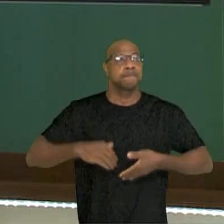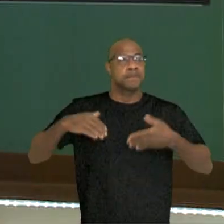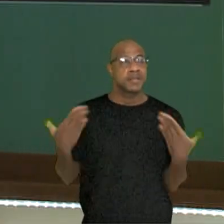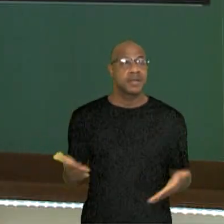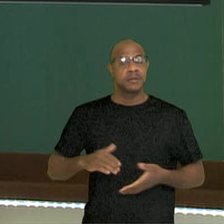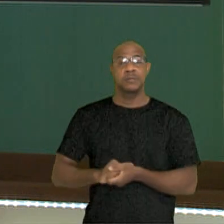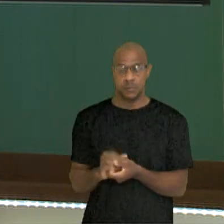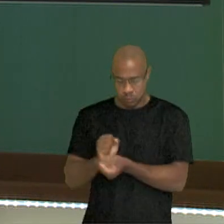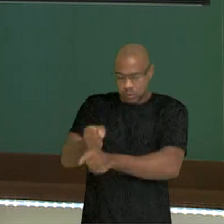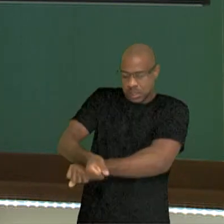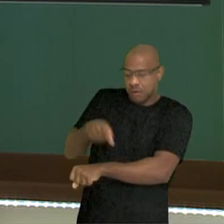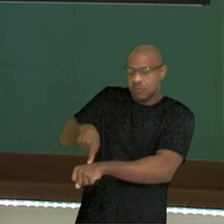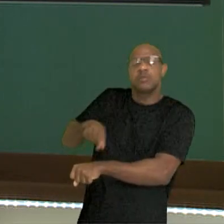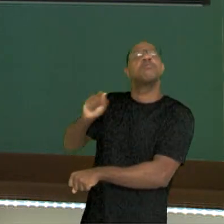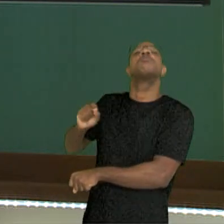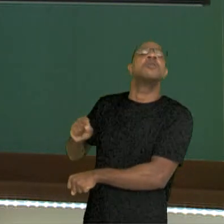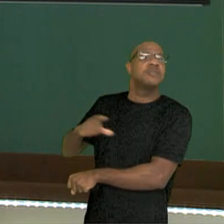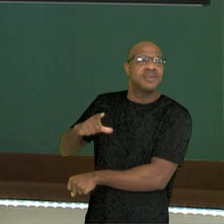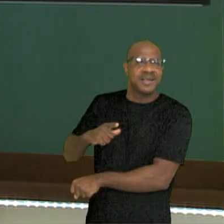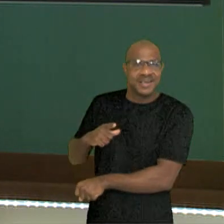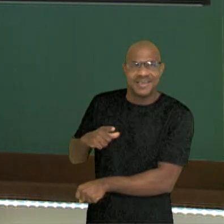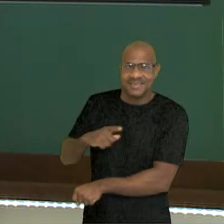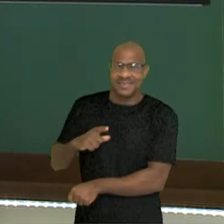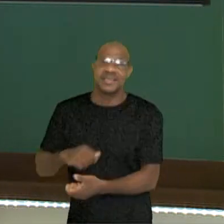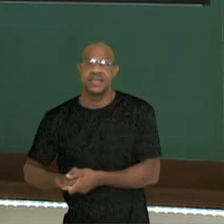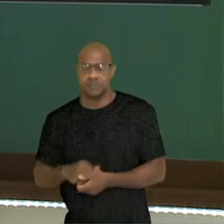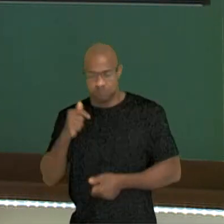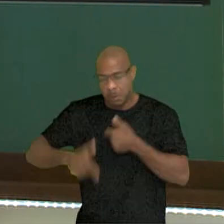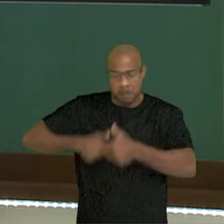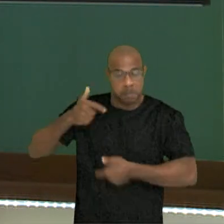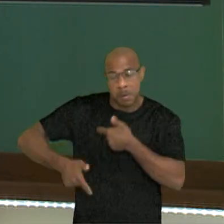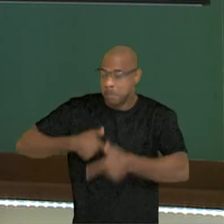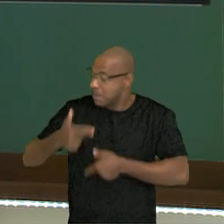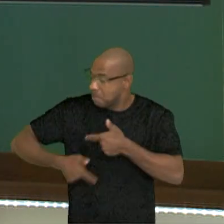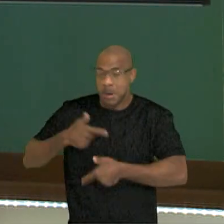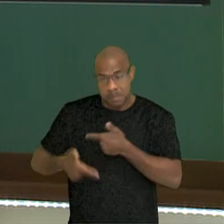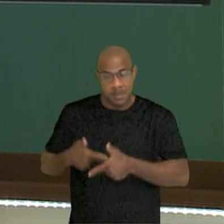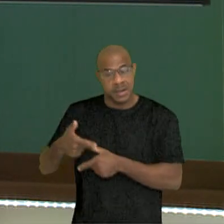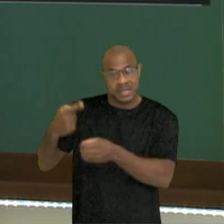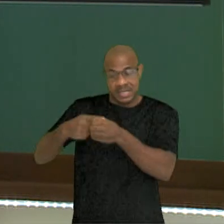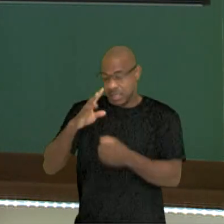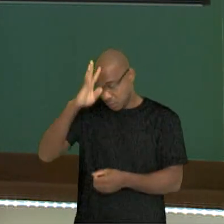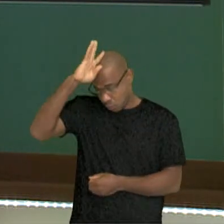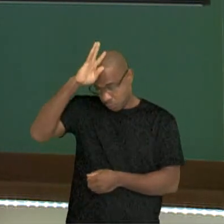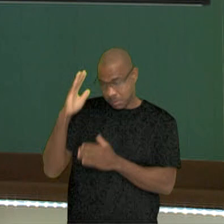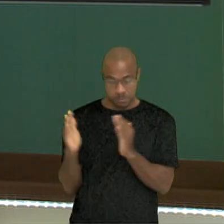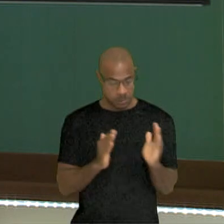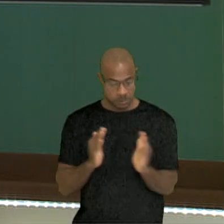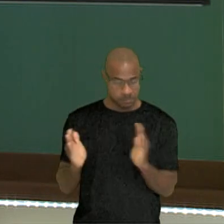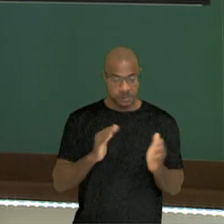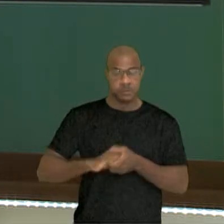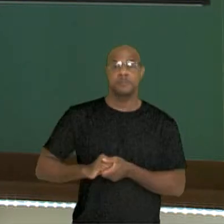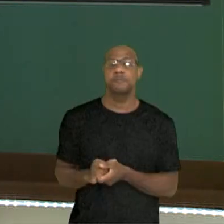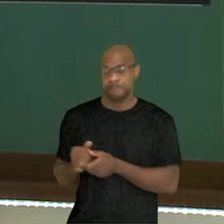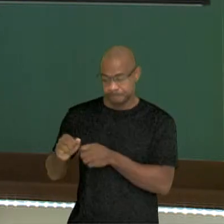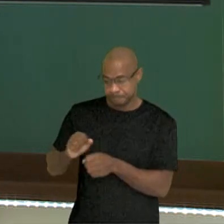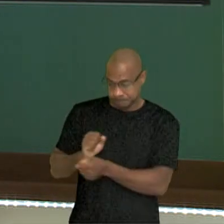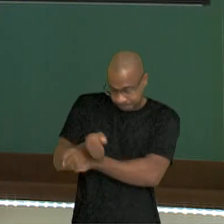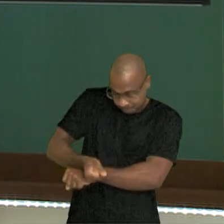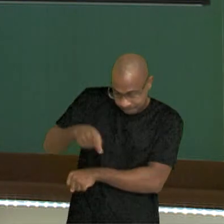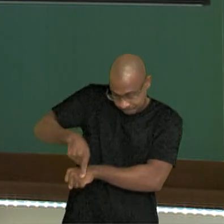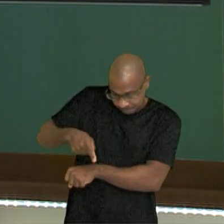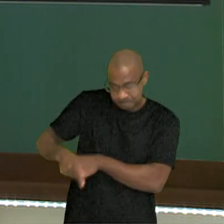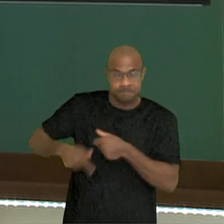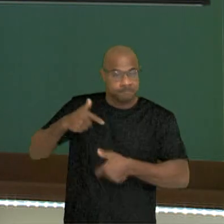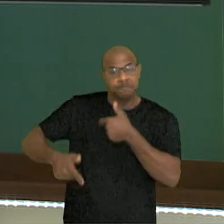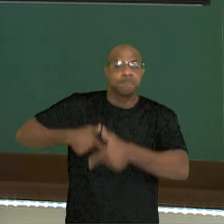Então, os escravos eles vão constituir a maior parte do trabalho em Roma nesse período. A gente vai ter trabalhadores livres, porém a maior